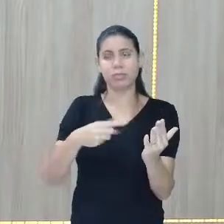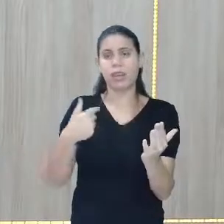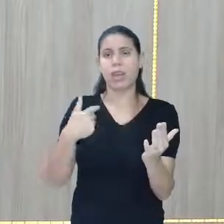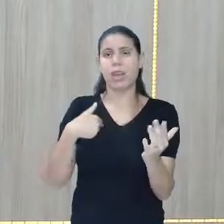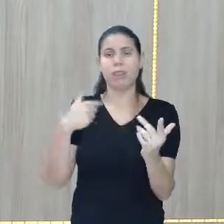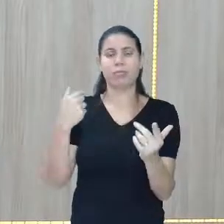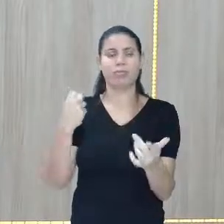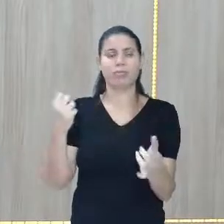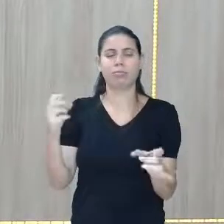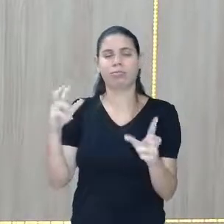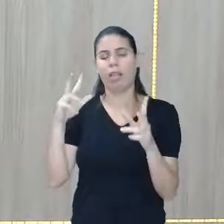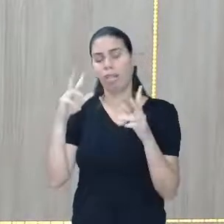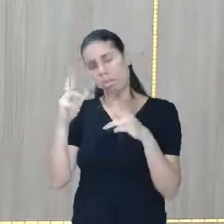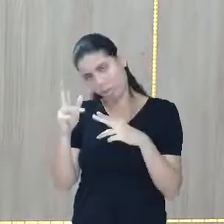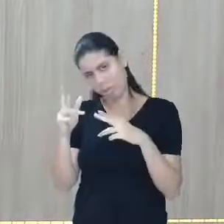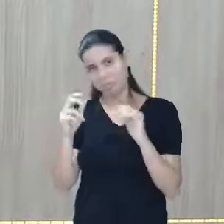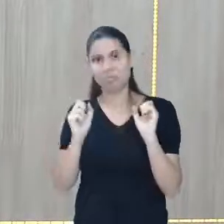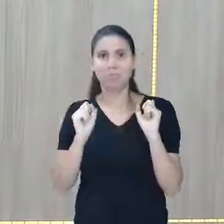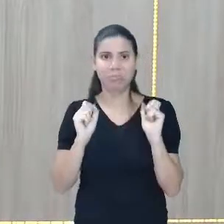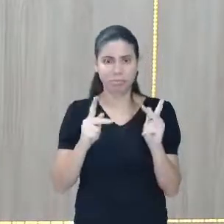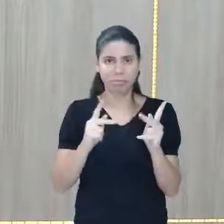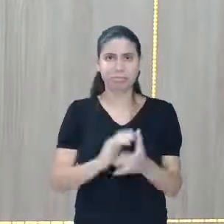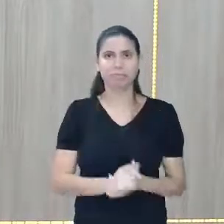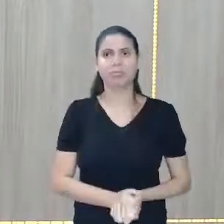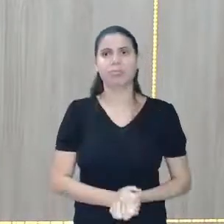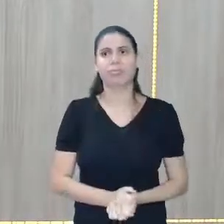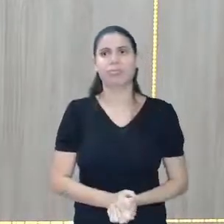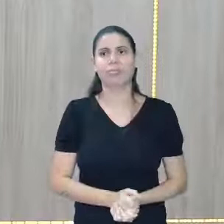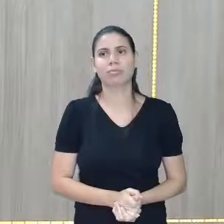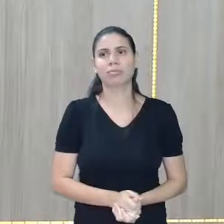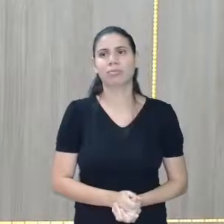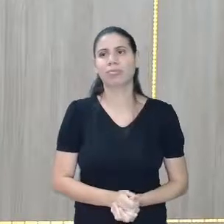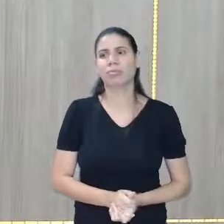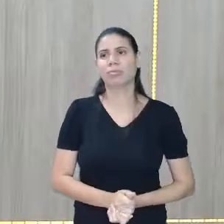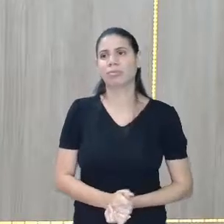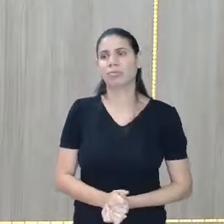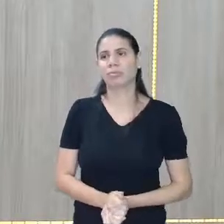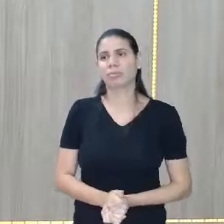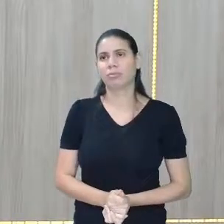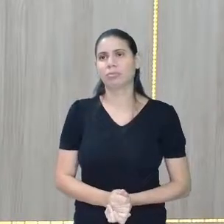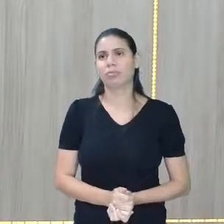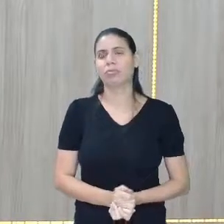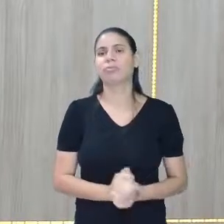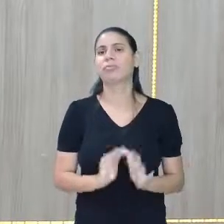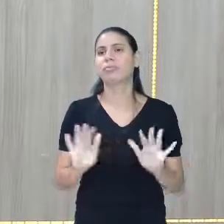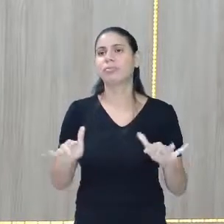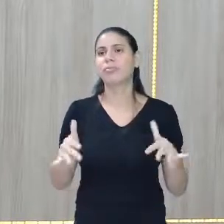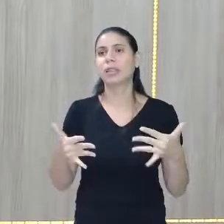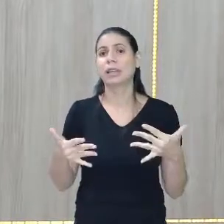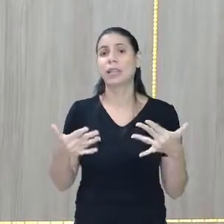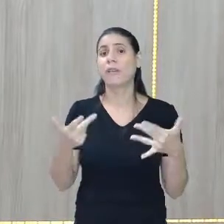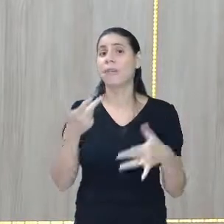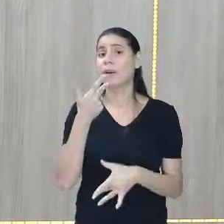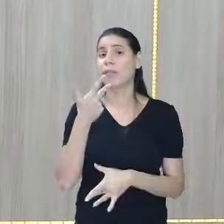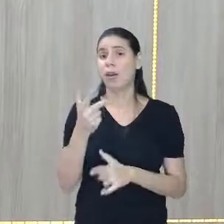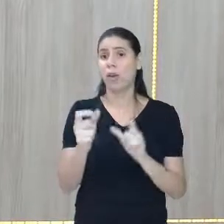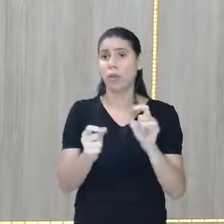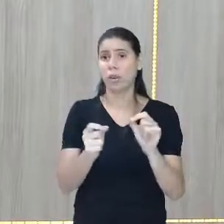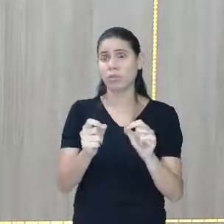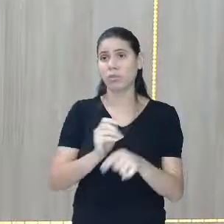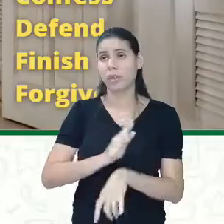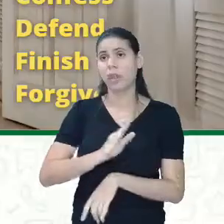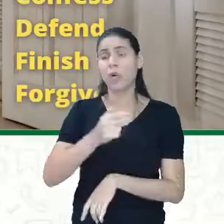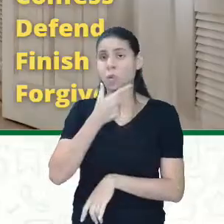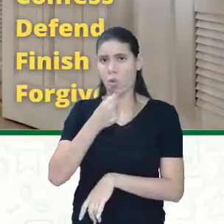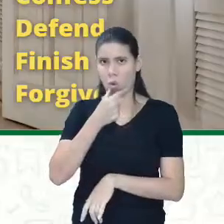dormir. Né? Ela vai cair no sono. Então, vamos lá. Então, ela falou o que aqui? Falou que ia na padaria, não